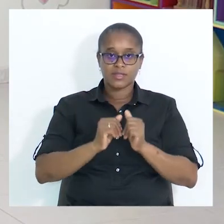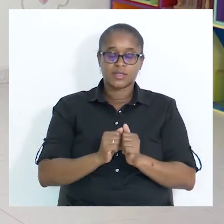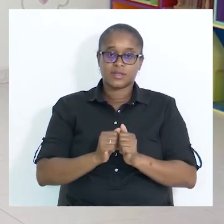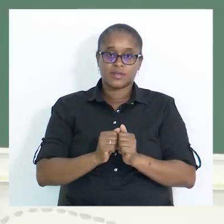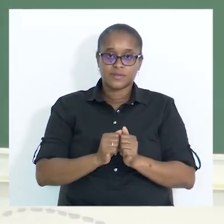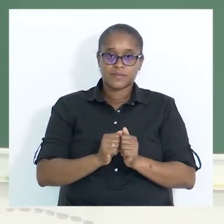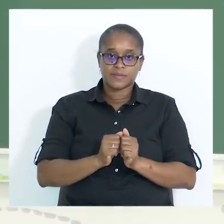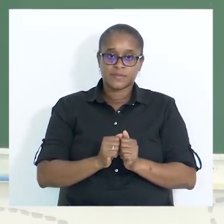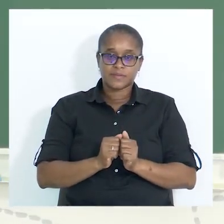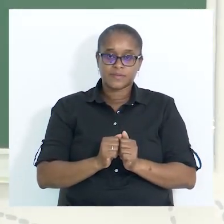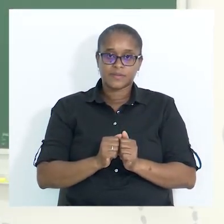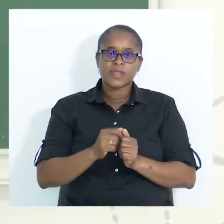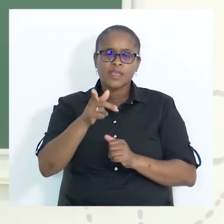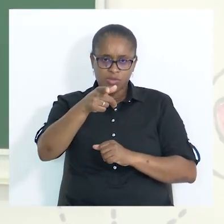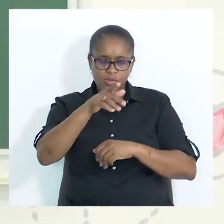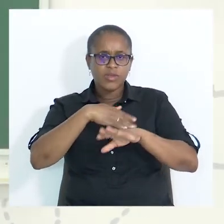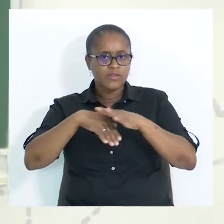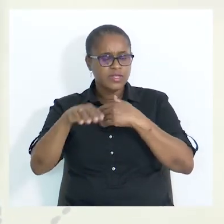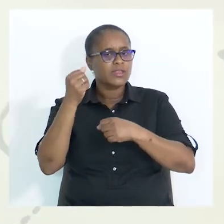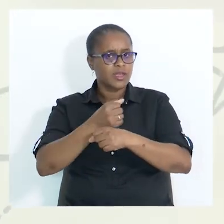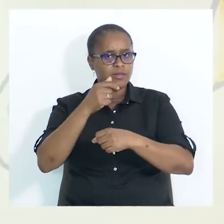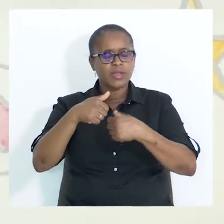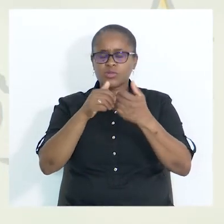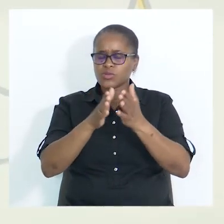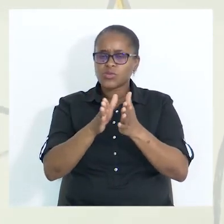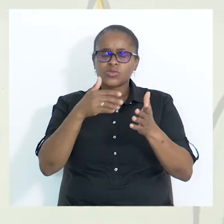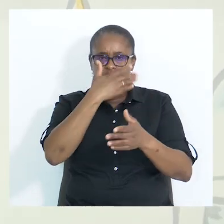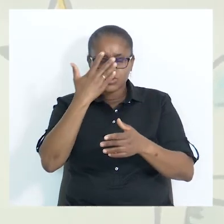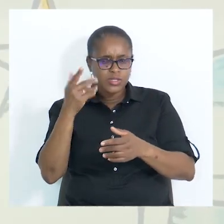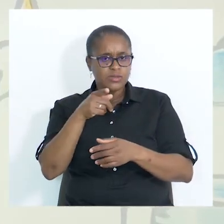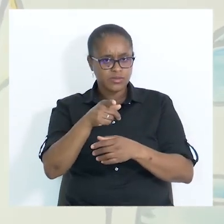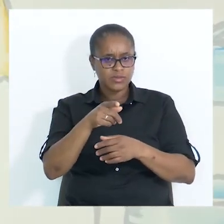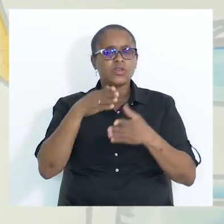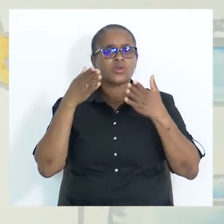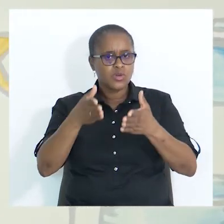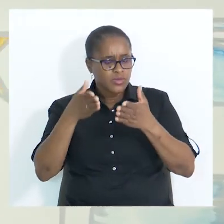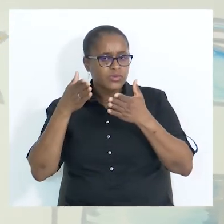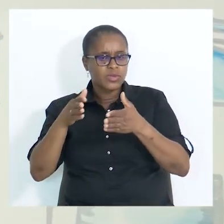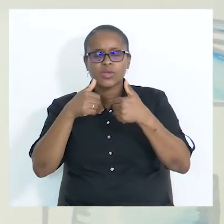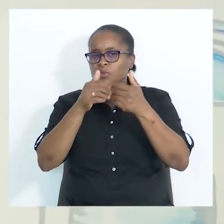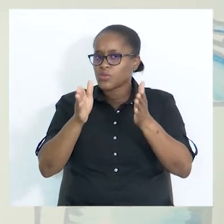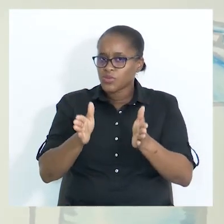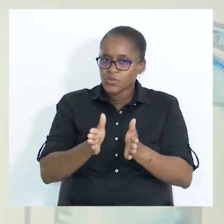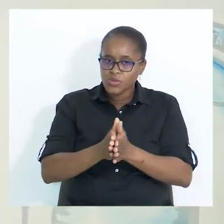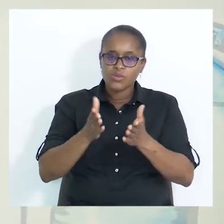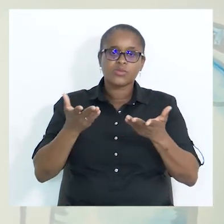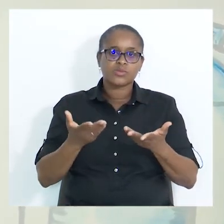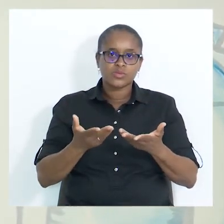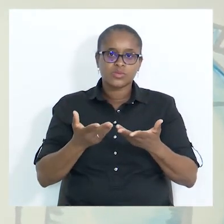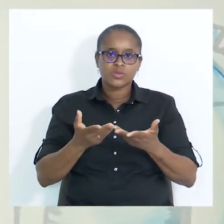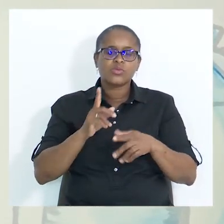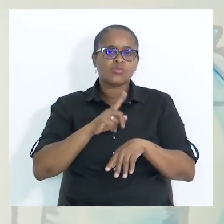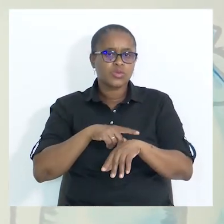Casa. Vai fazendo a tua tarefa todos os dias, colaborando todos